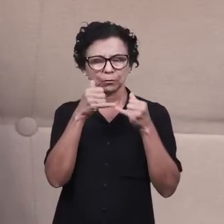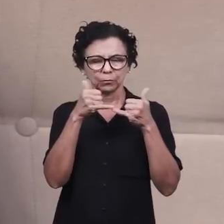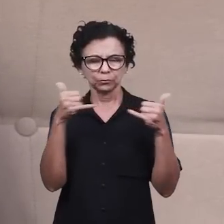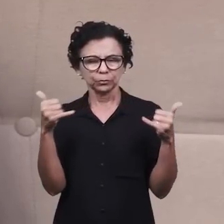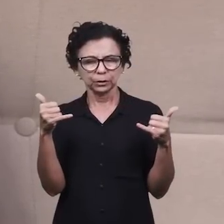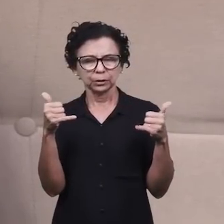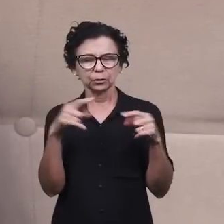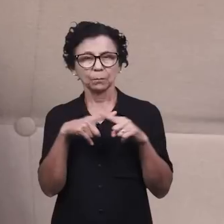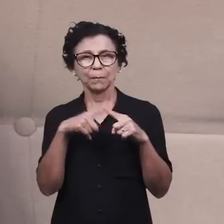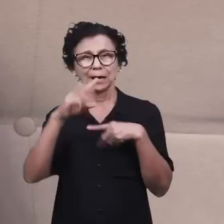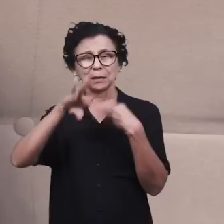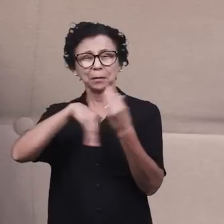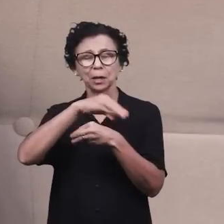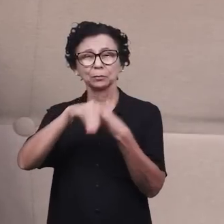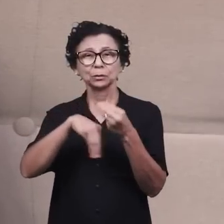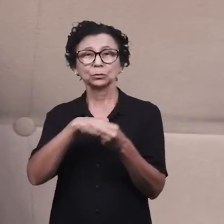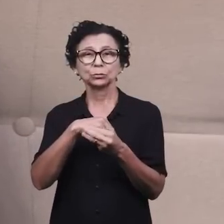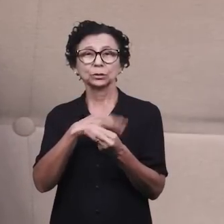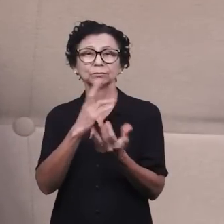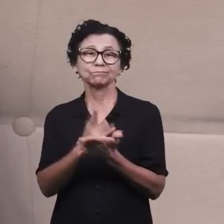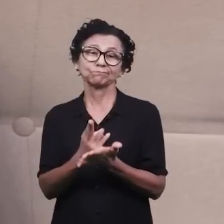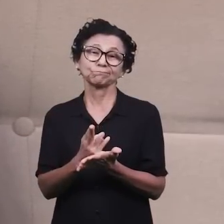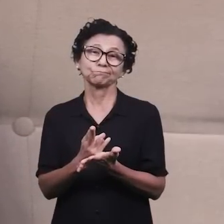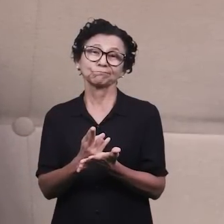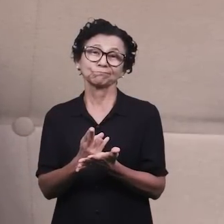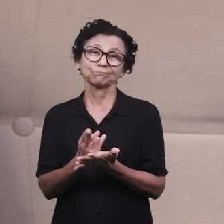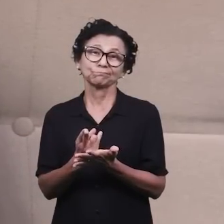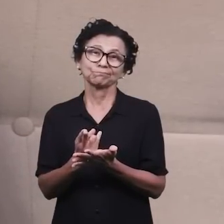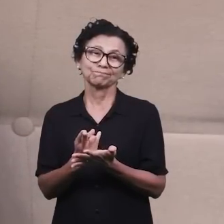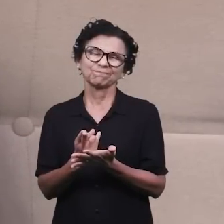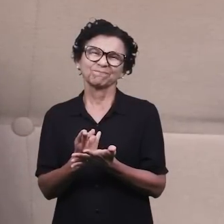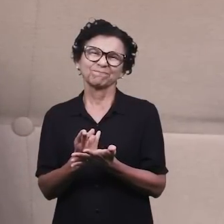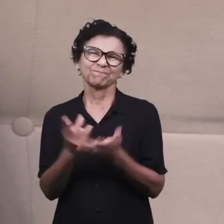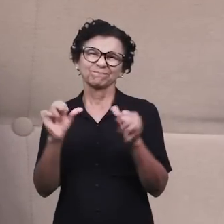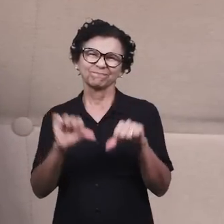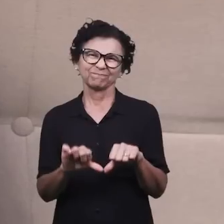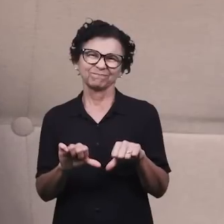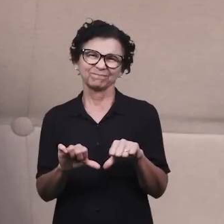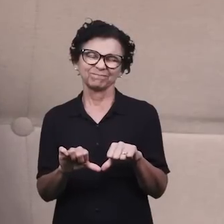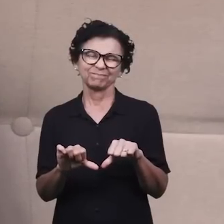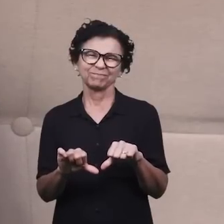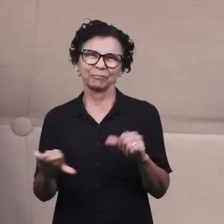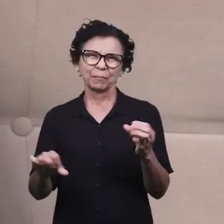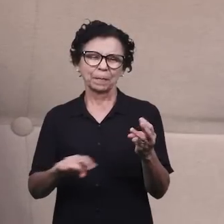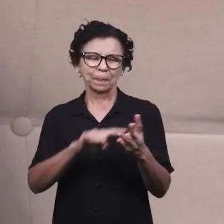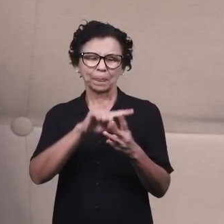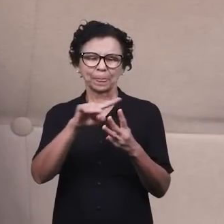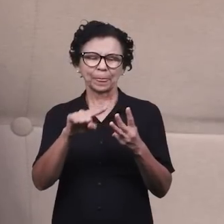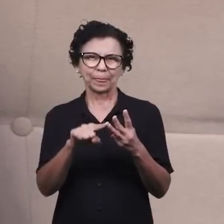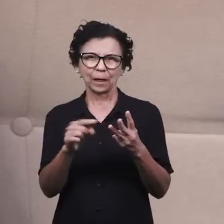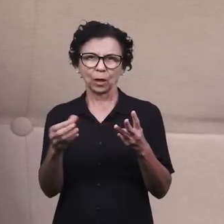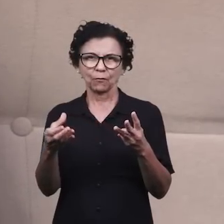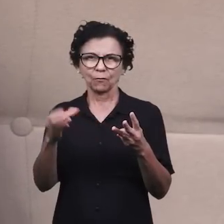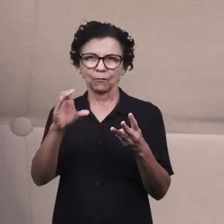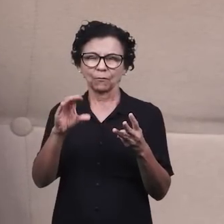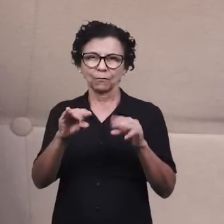pura teve uma introdução que não deveria ter acontecido, afinal de contas,